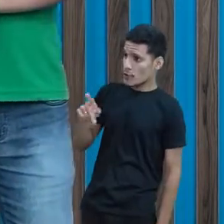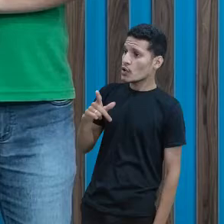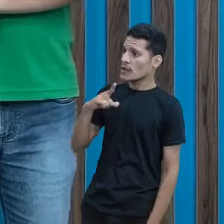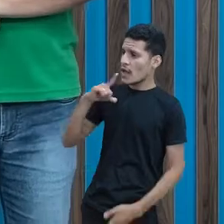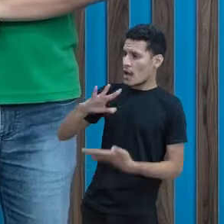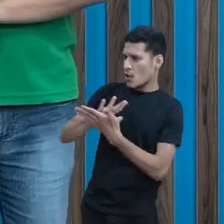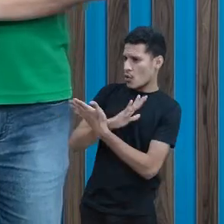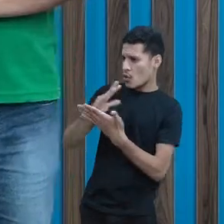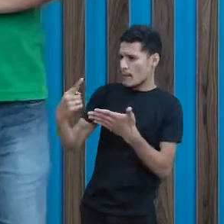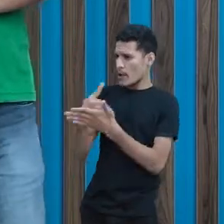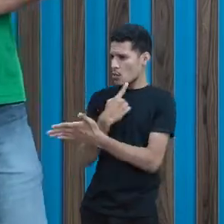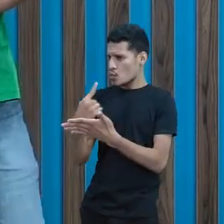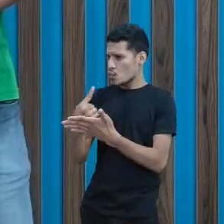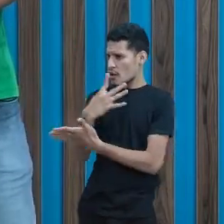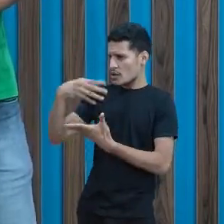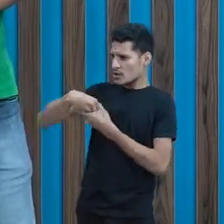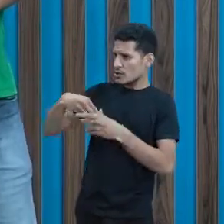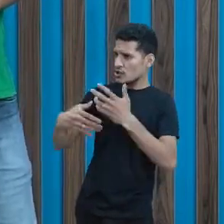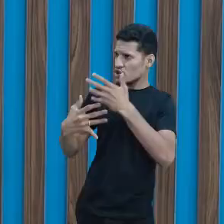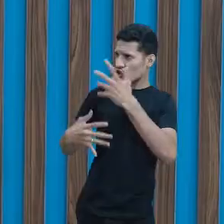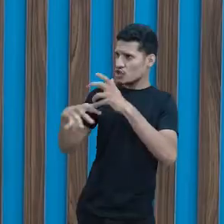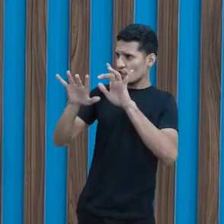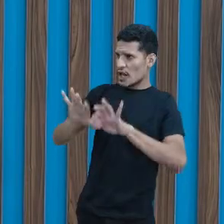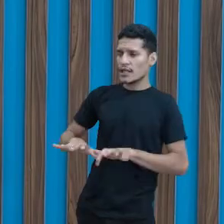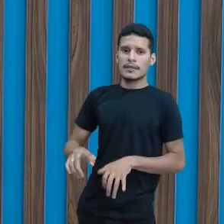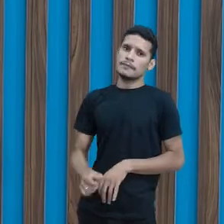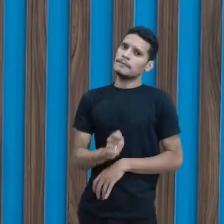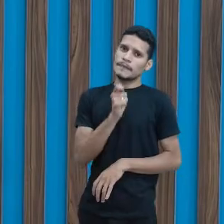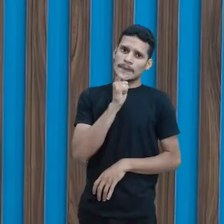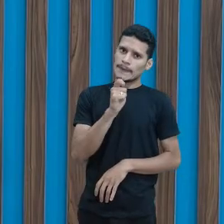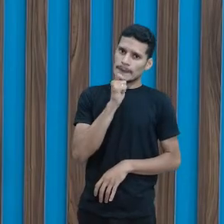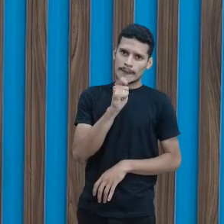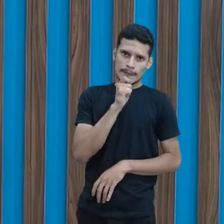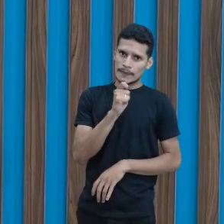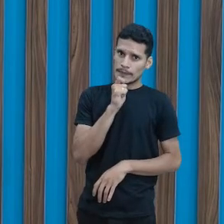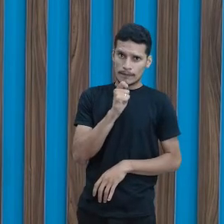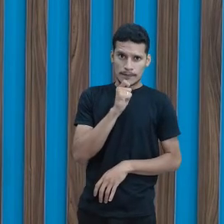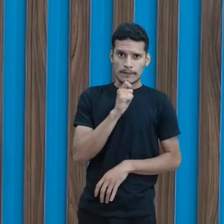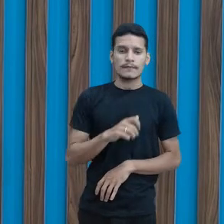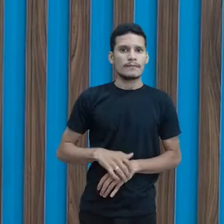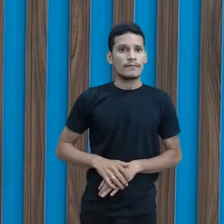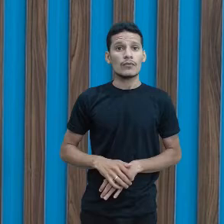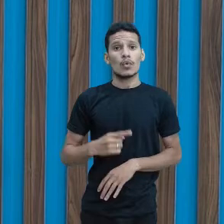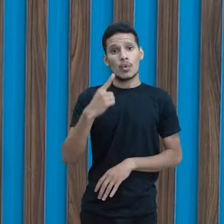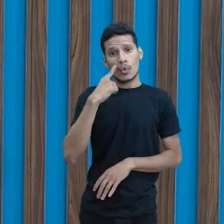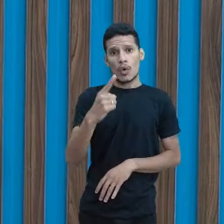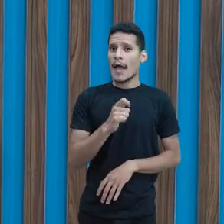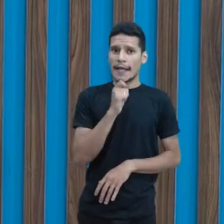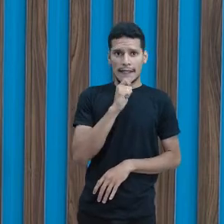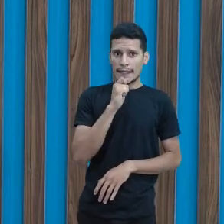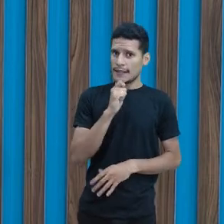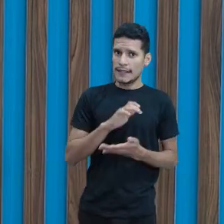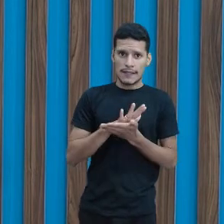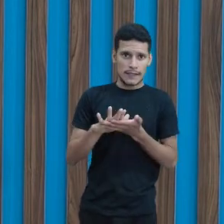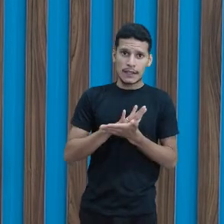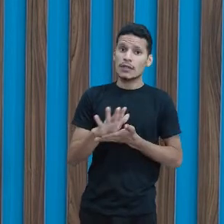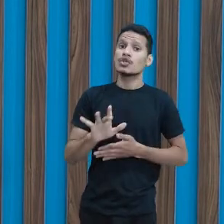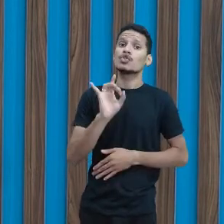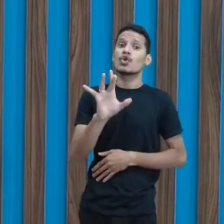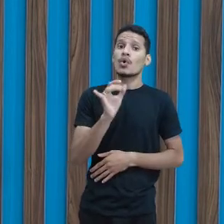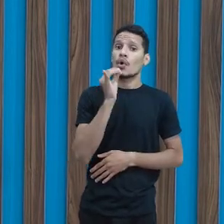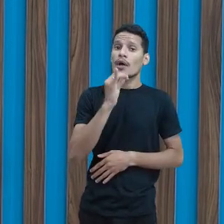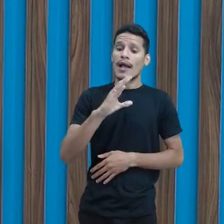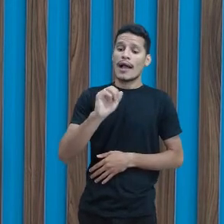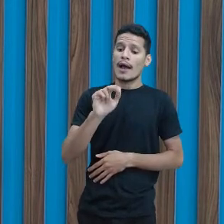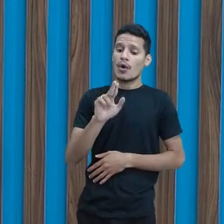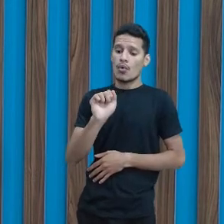para a gente, né, no chat, enfim? Não. Deixa eu ver aqui, não. Só o